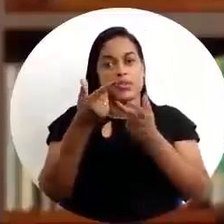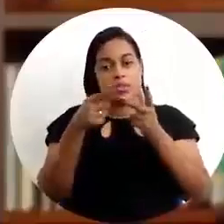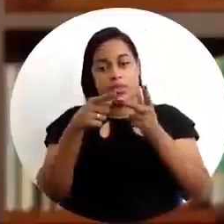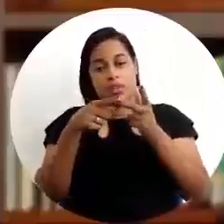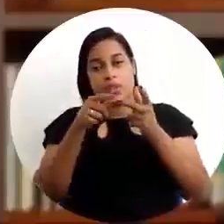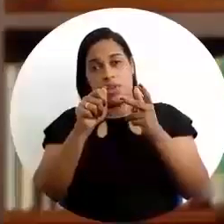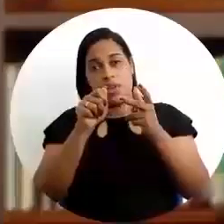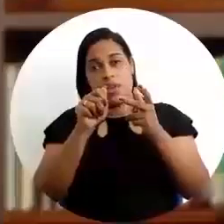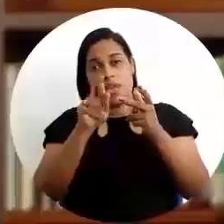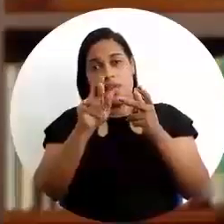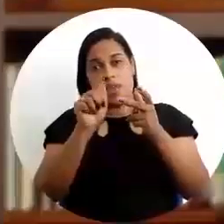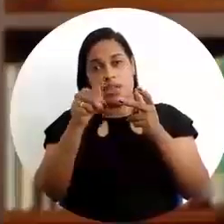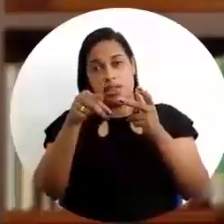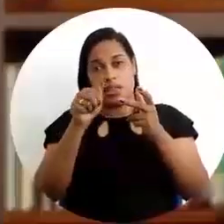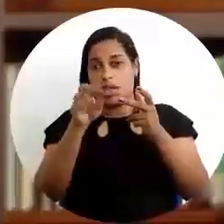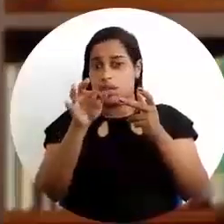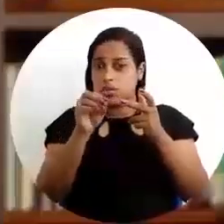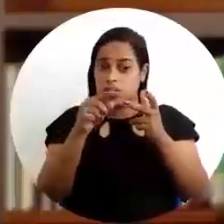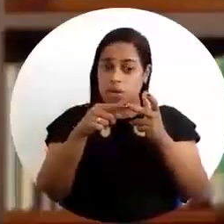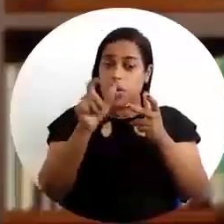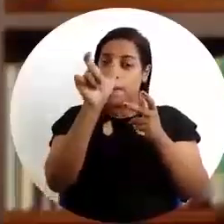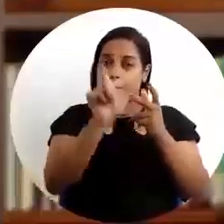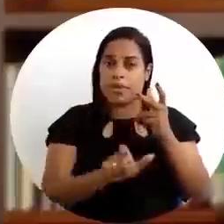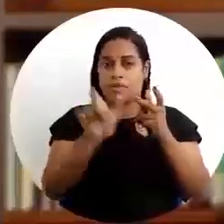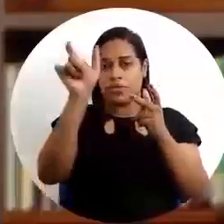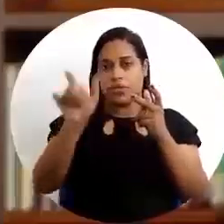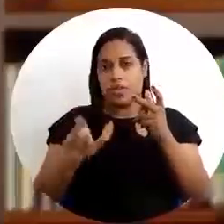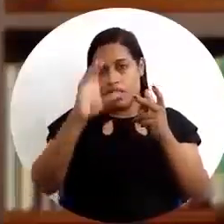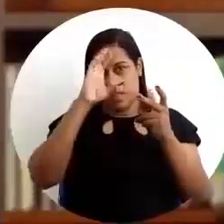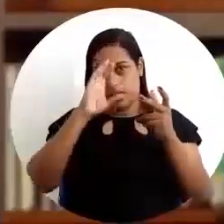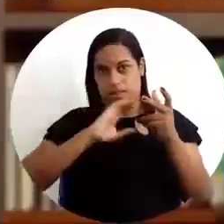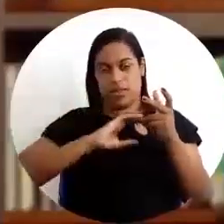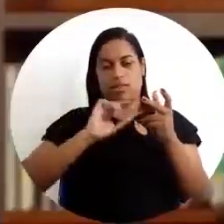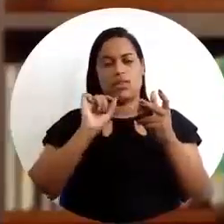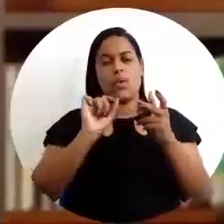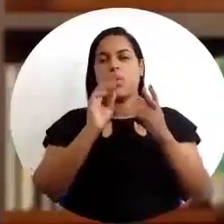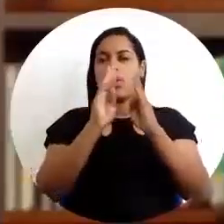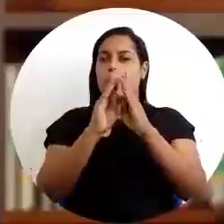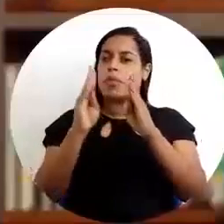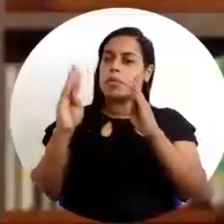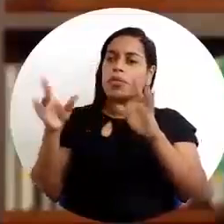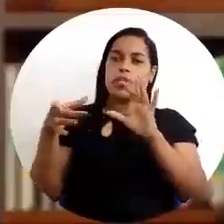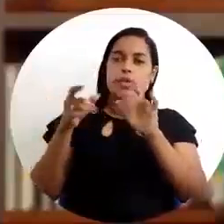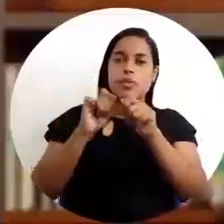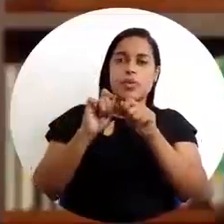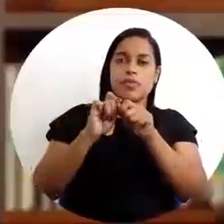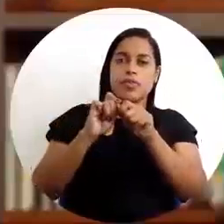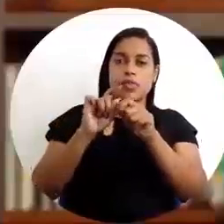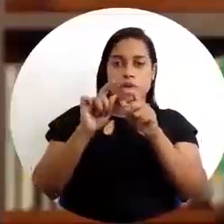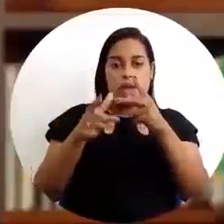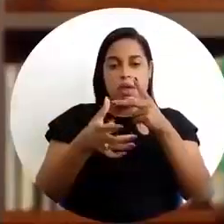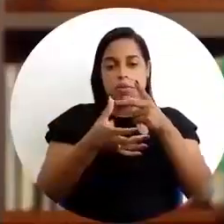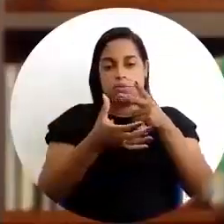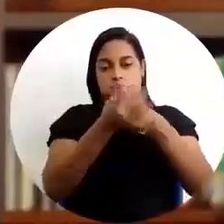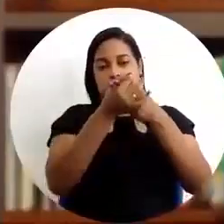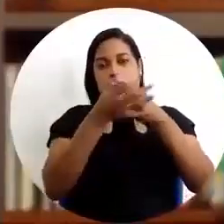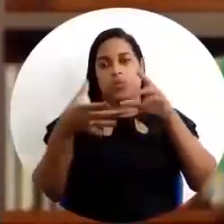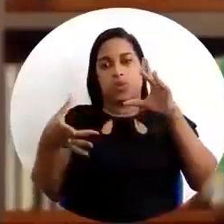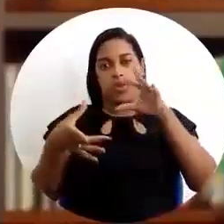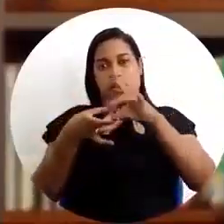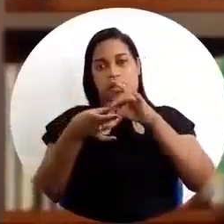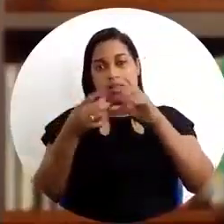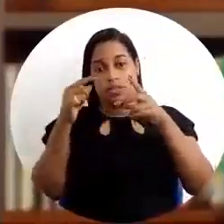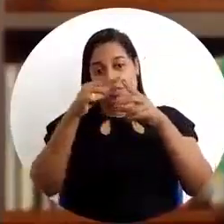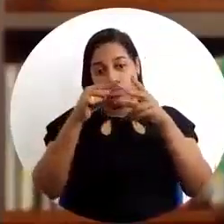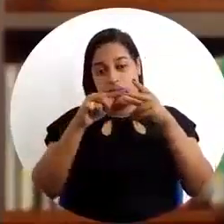categorização do seu mundo era personalidade. O que a biblioteconomia fez foi, a partir